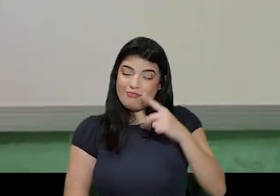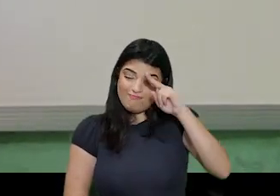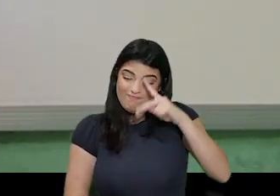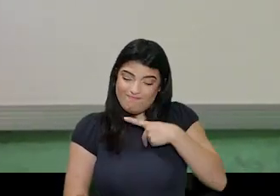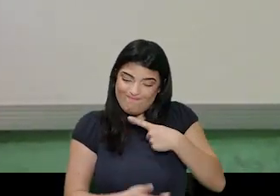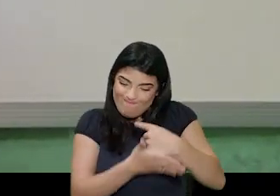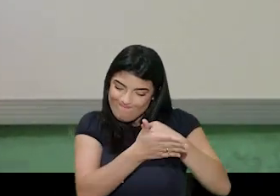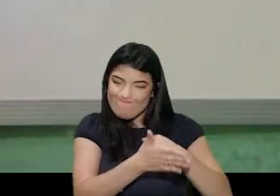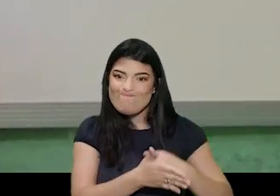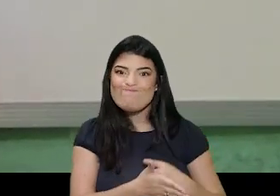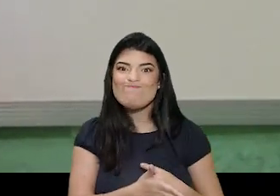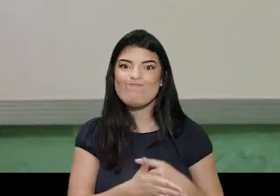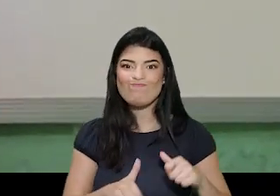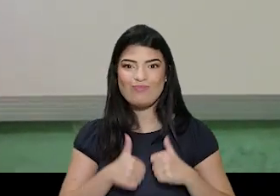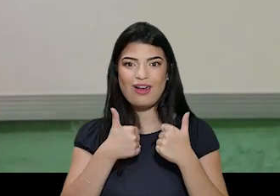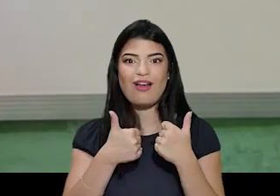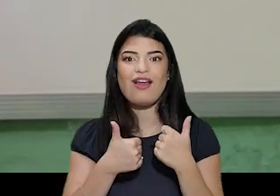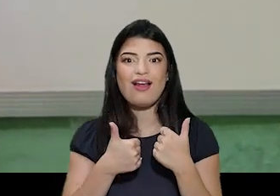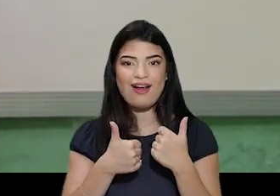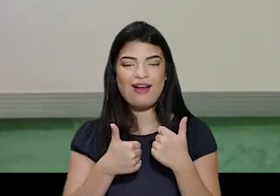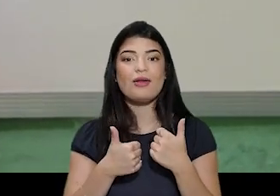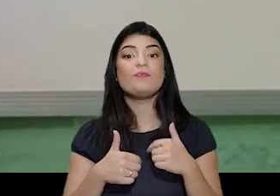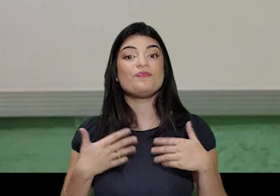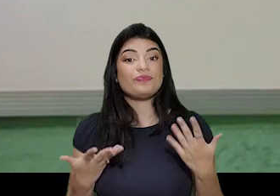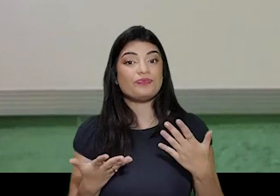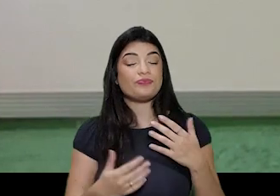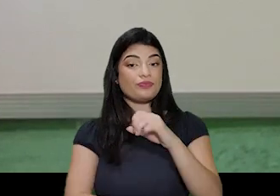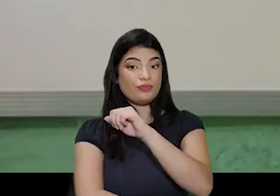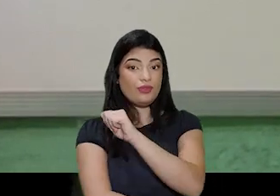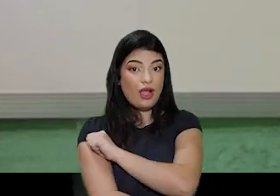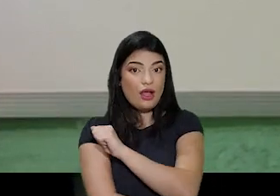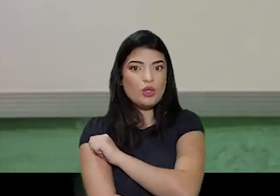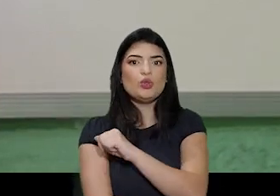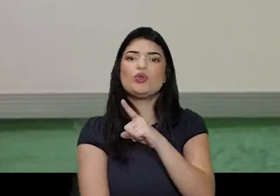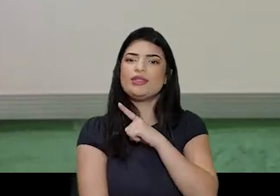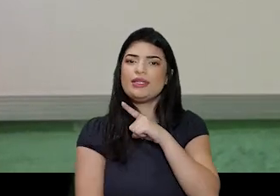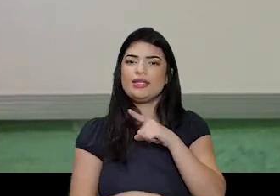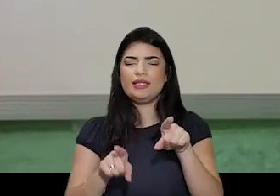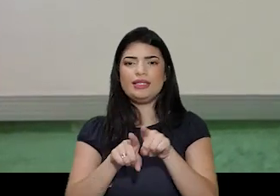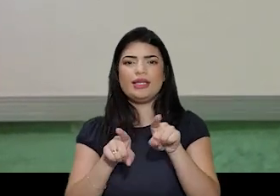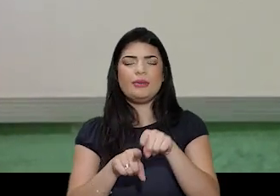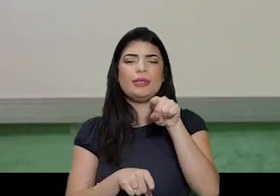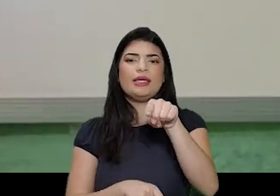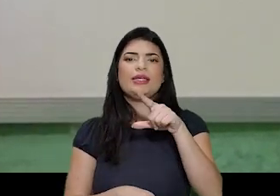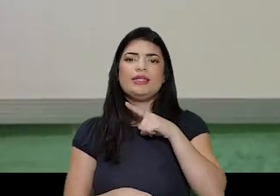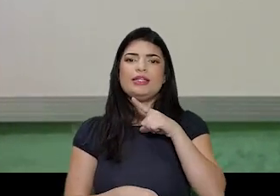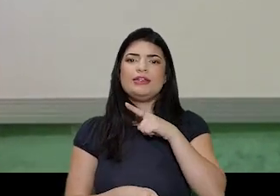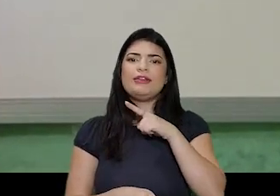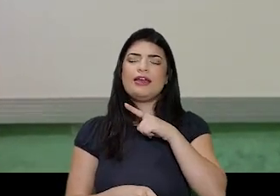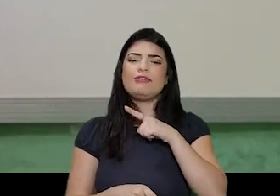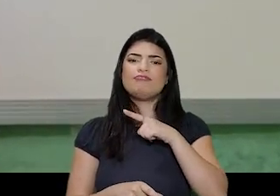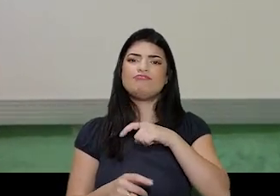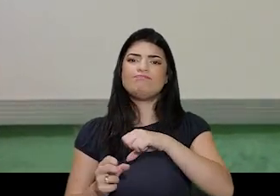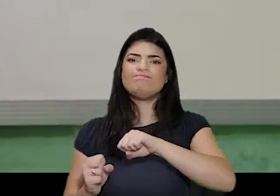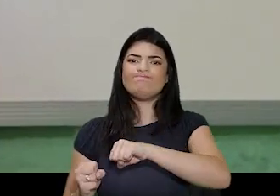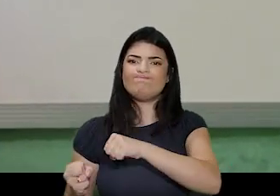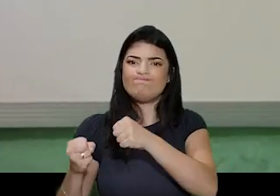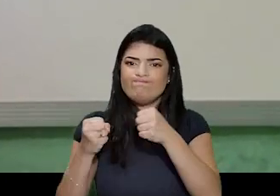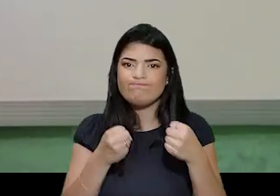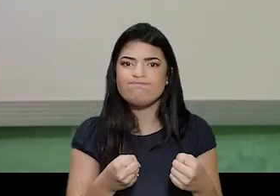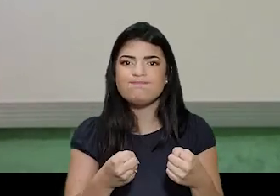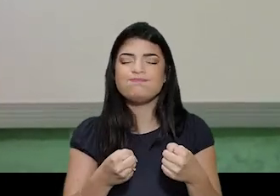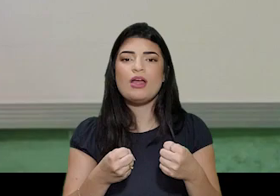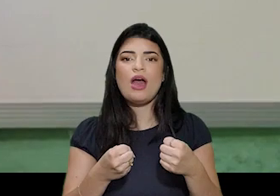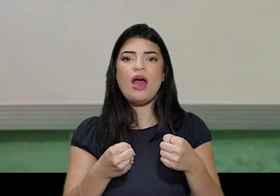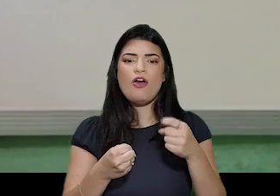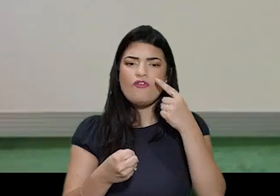nos qualificar constantemente. Os alunos, eles também têm que assumir o seu papel, o papel de protagonistas mesmo,